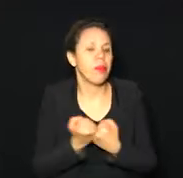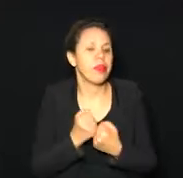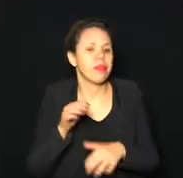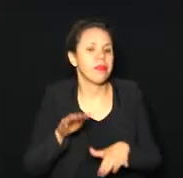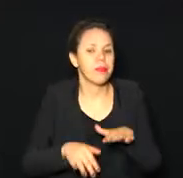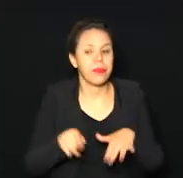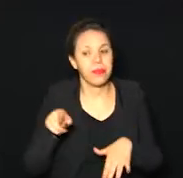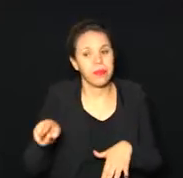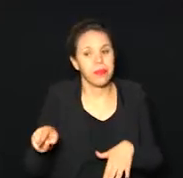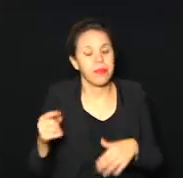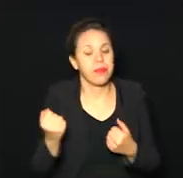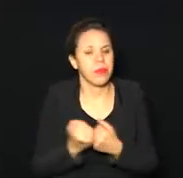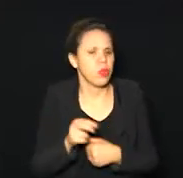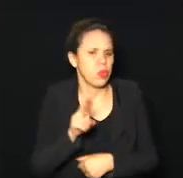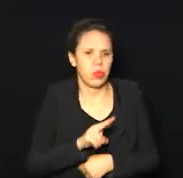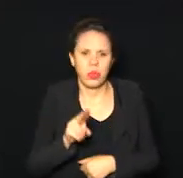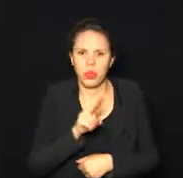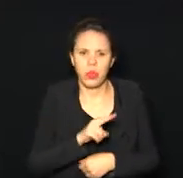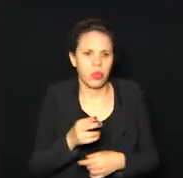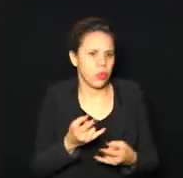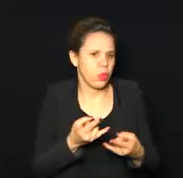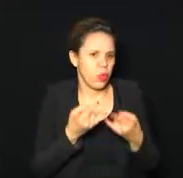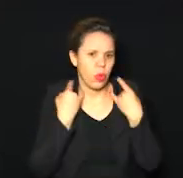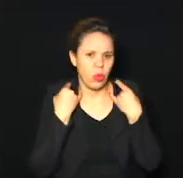provavelmente o serviço de apoio não usa máscara